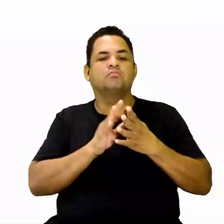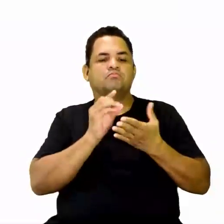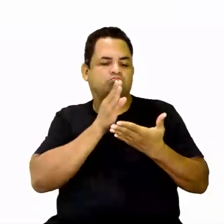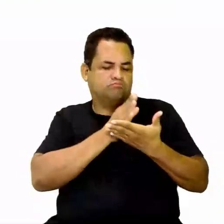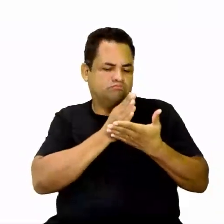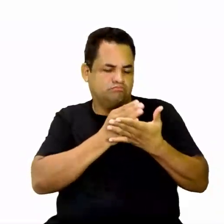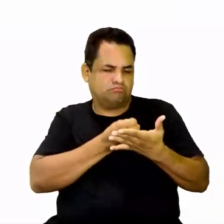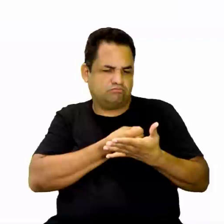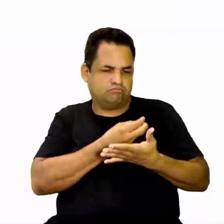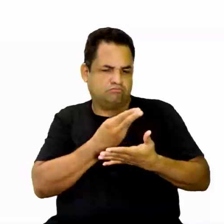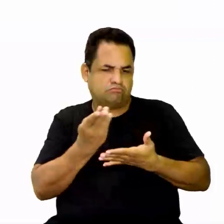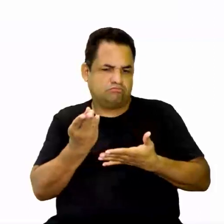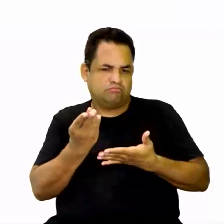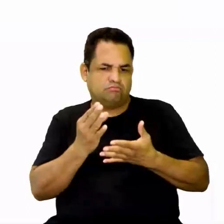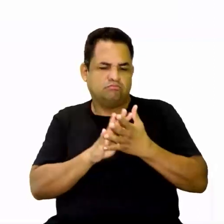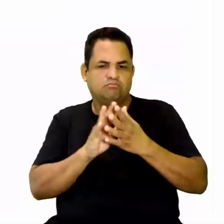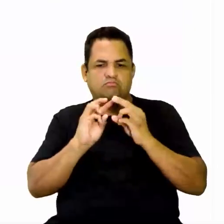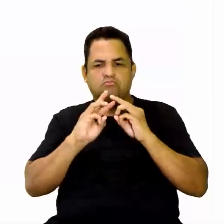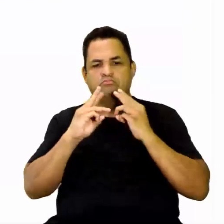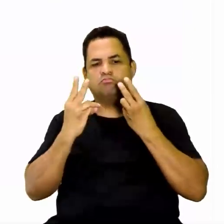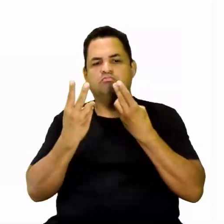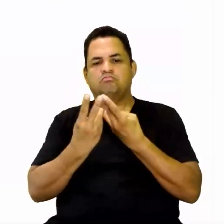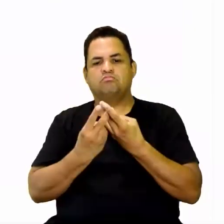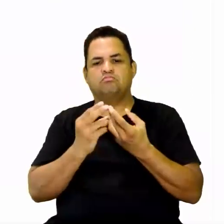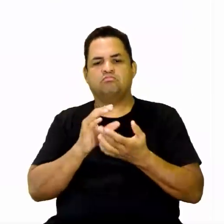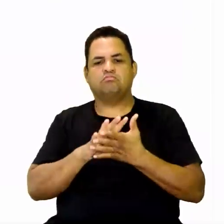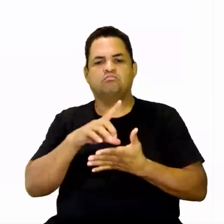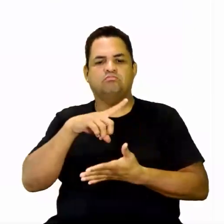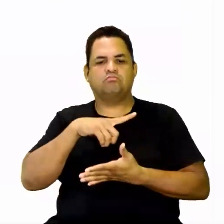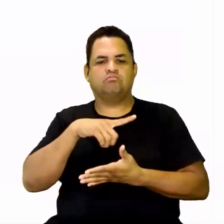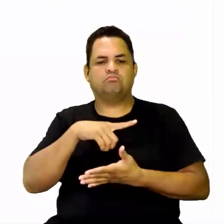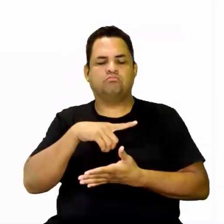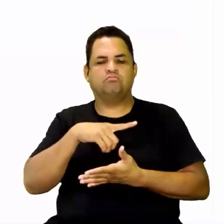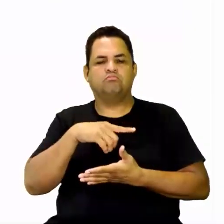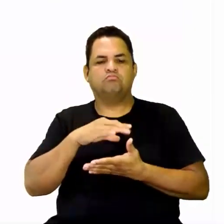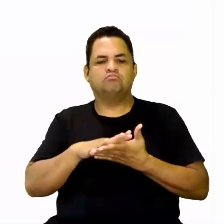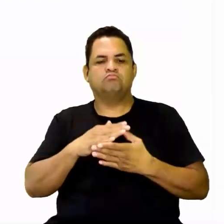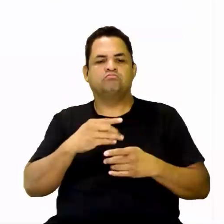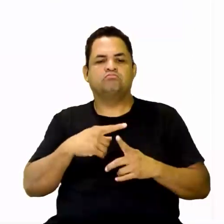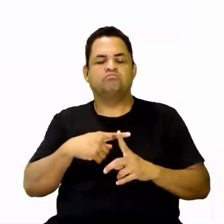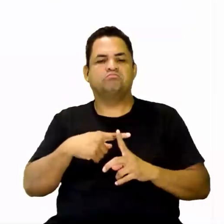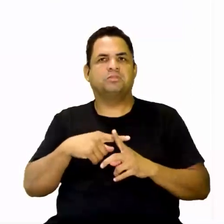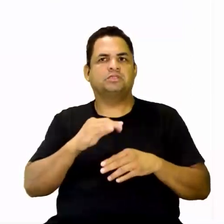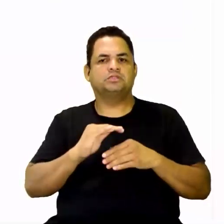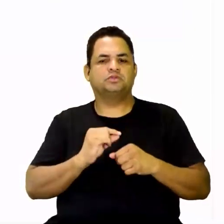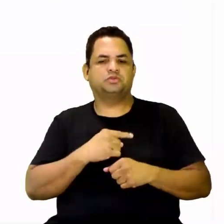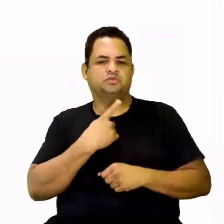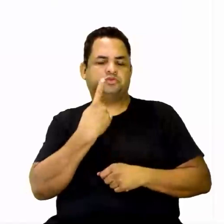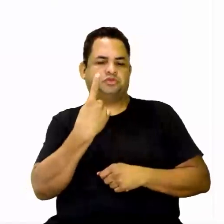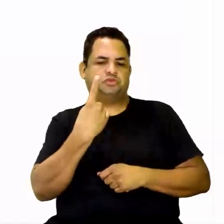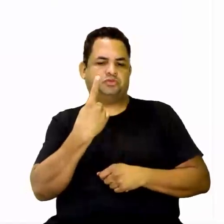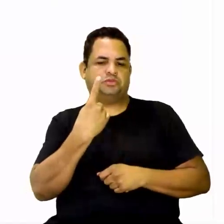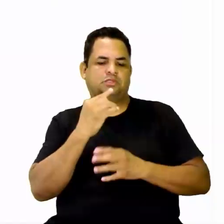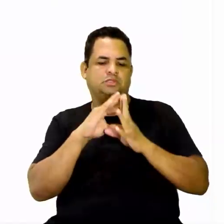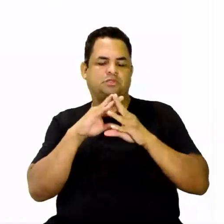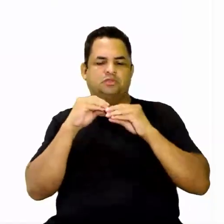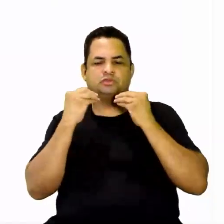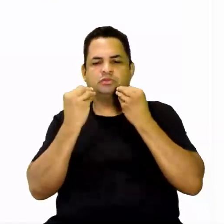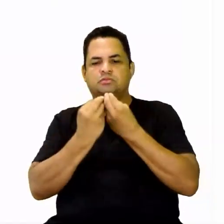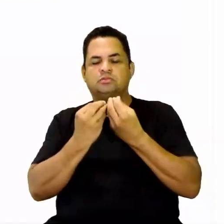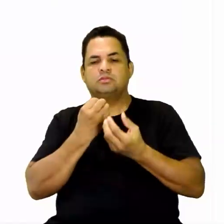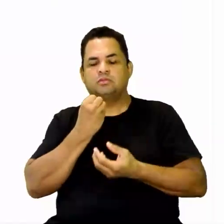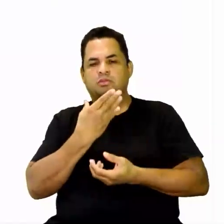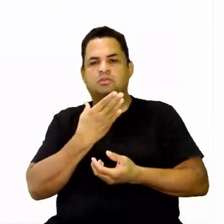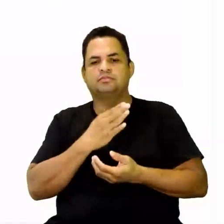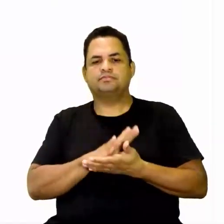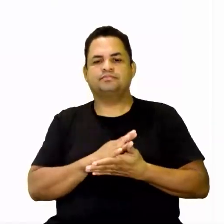porção da matéria que contém mais de uma substância, tá bom? O